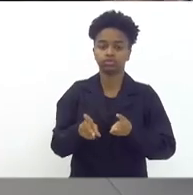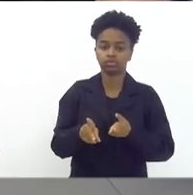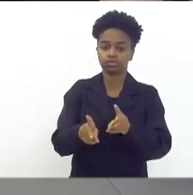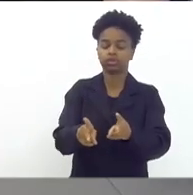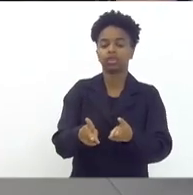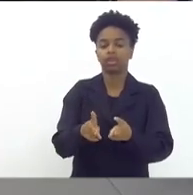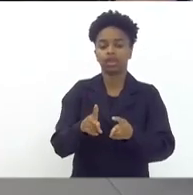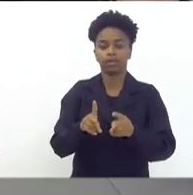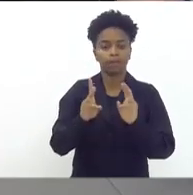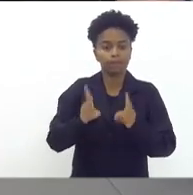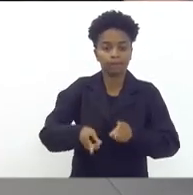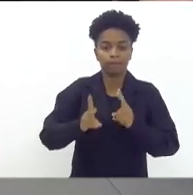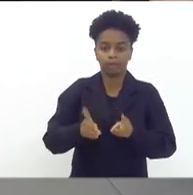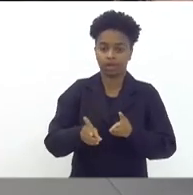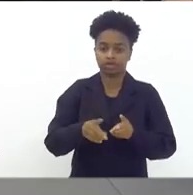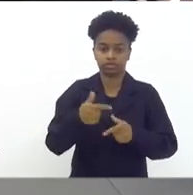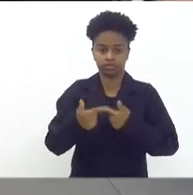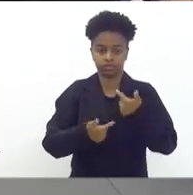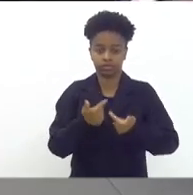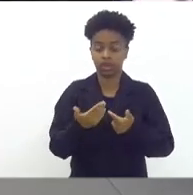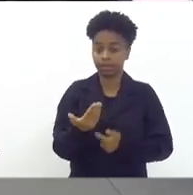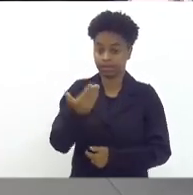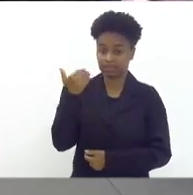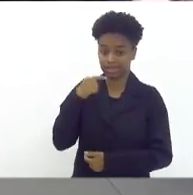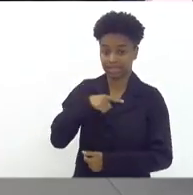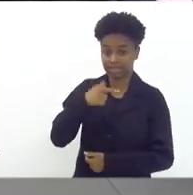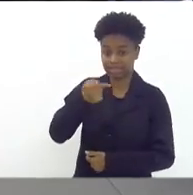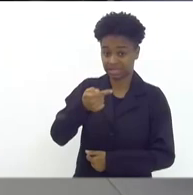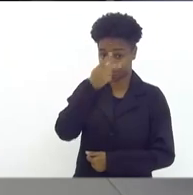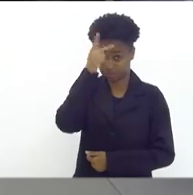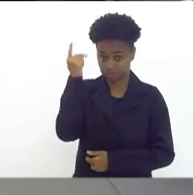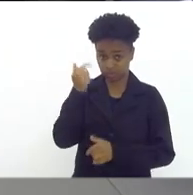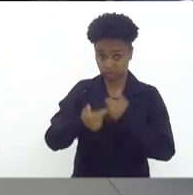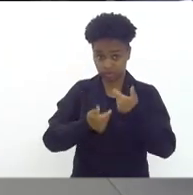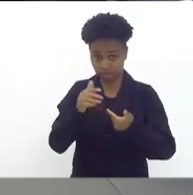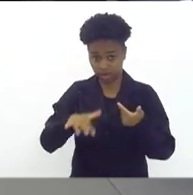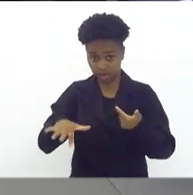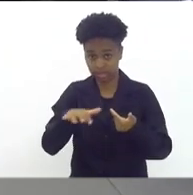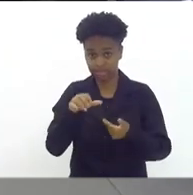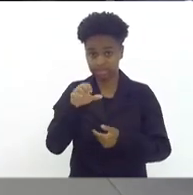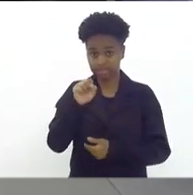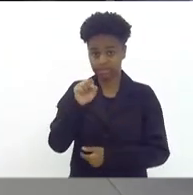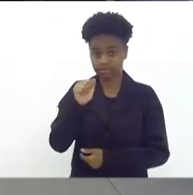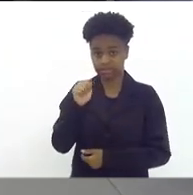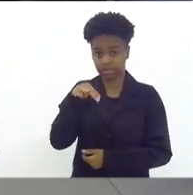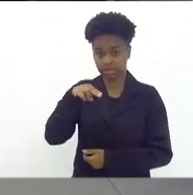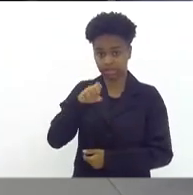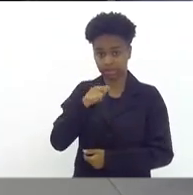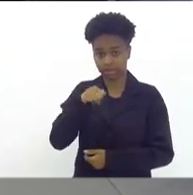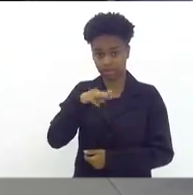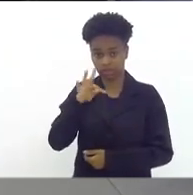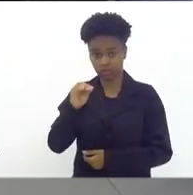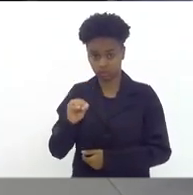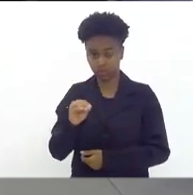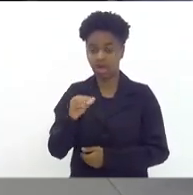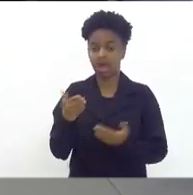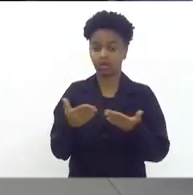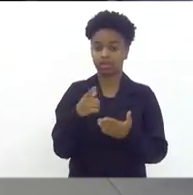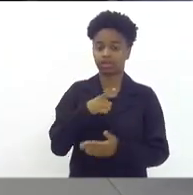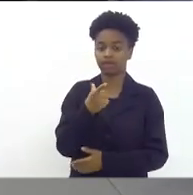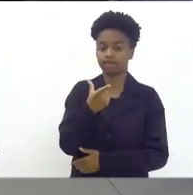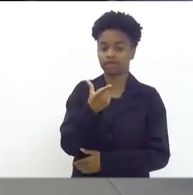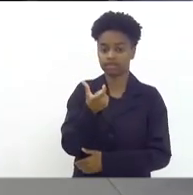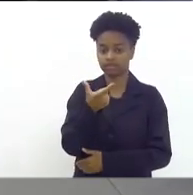a câmara de saneamento que eram sete pessoas hoje São 26 Inclusive a gente fez uma descentralização a gente tem hoje uma equipe